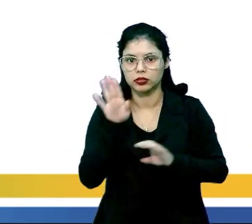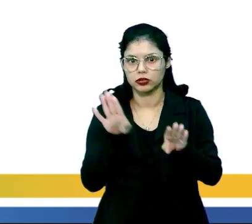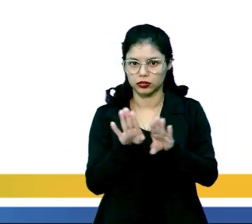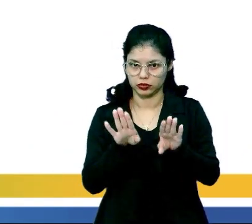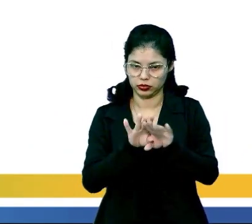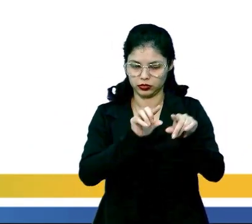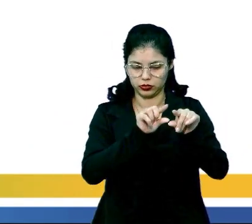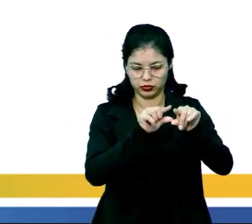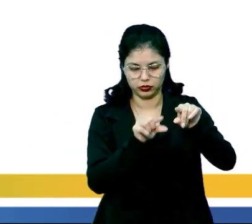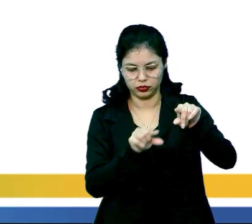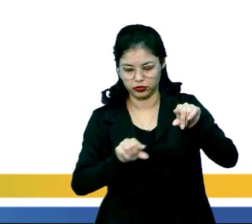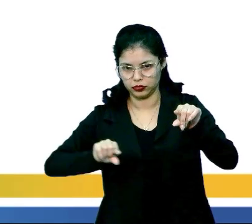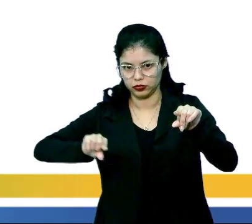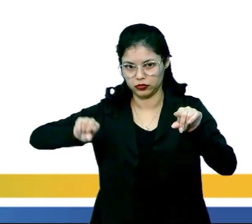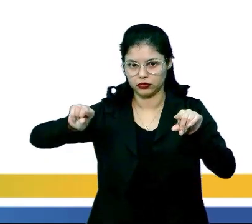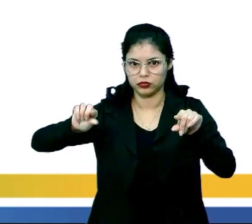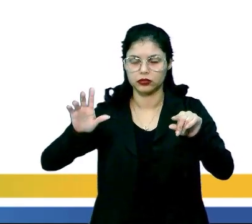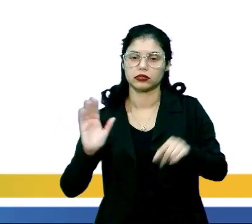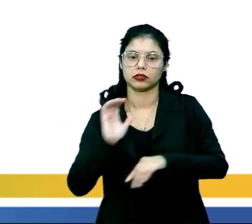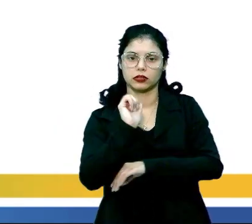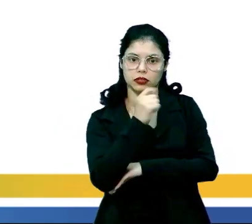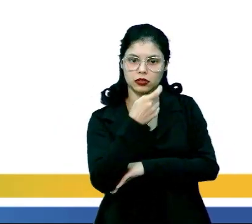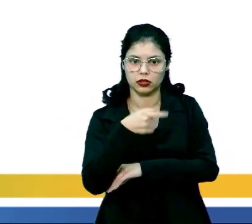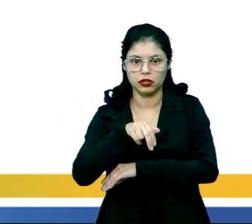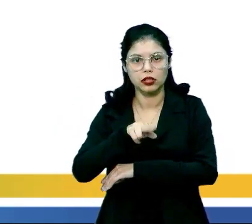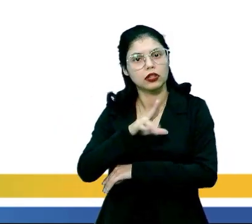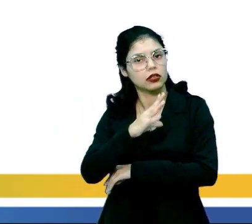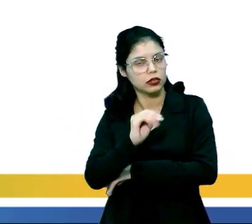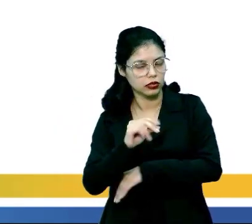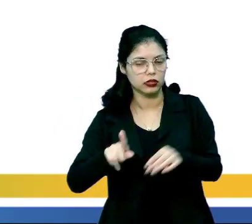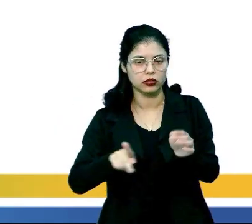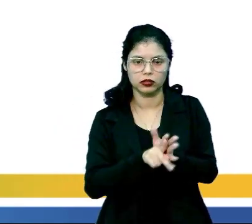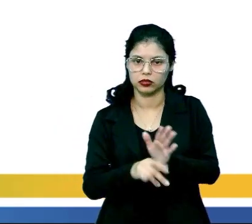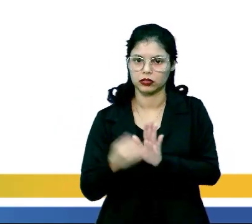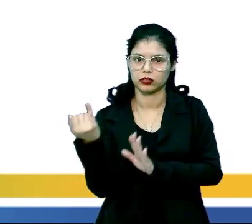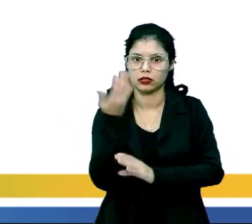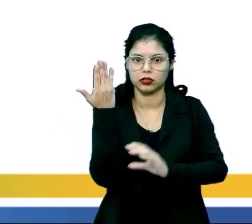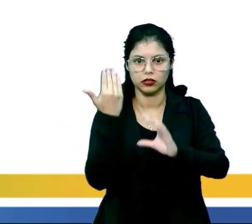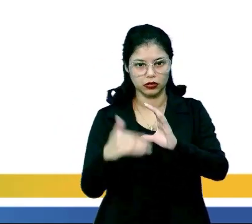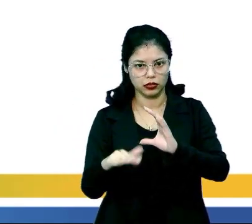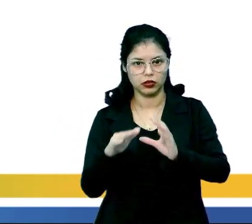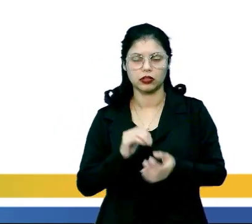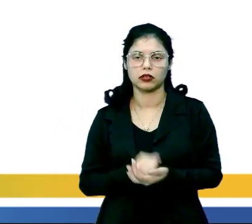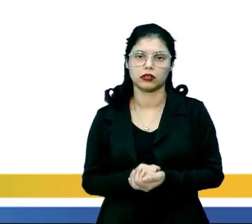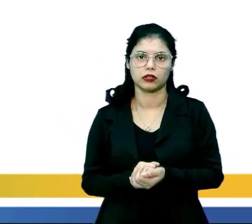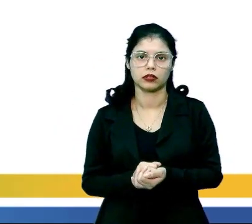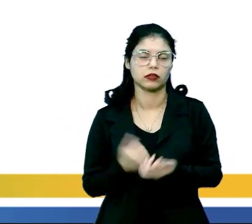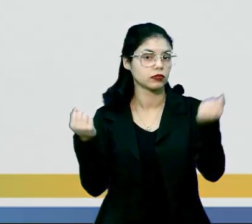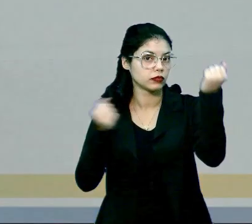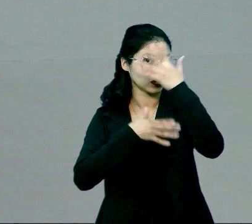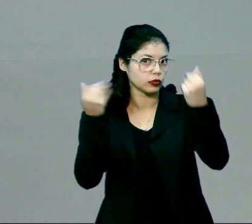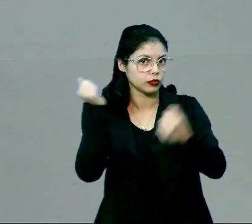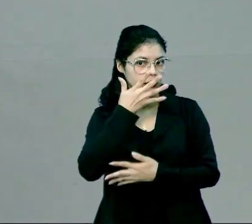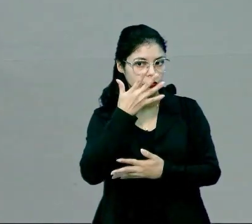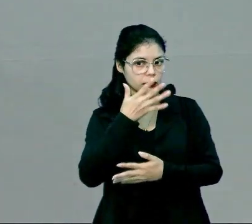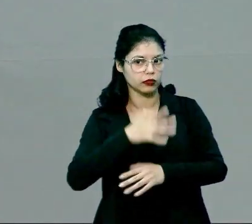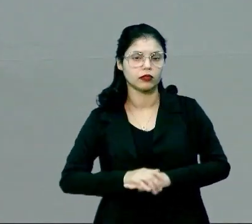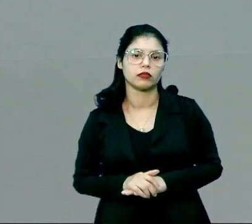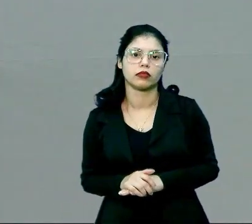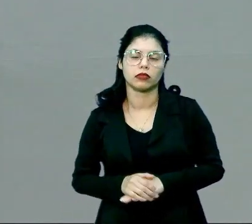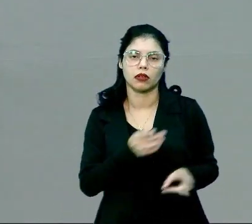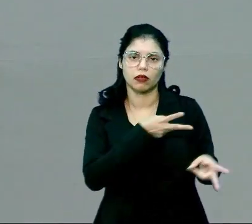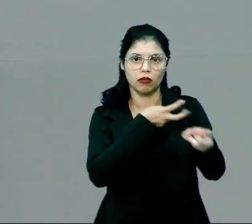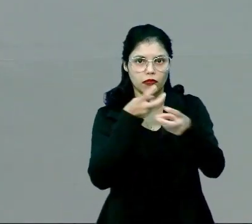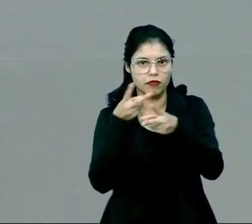temos logo embaixo o axônio, que é uma estrutura especializada na transmissão dos impulsos nervosos. Pessoal,